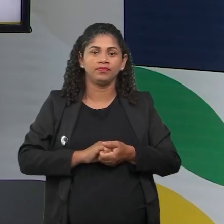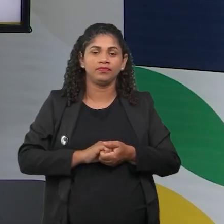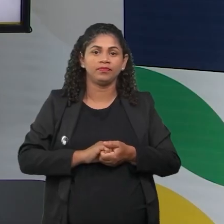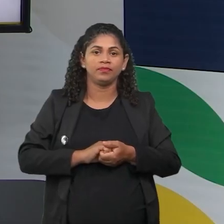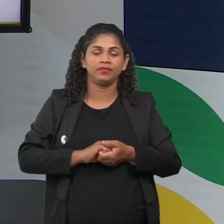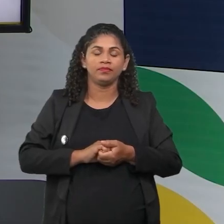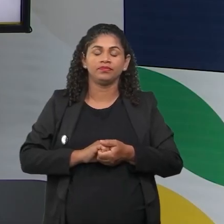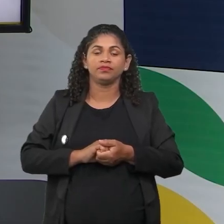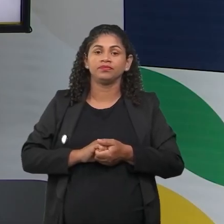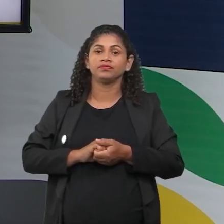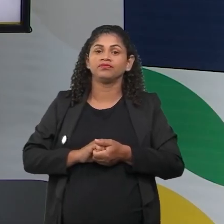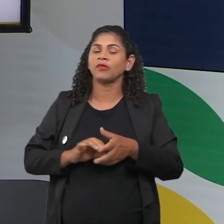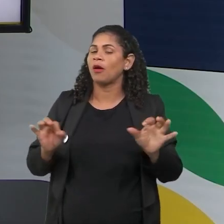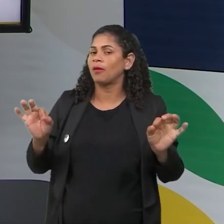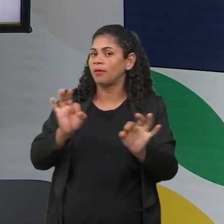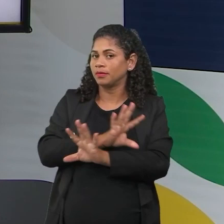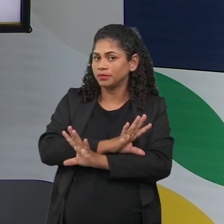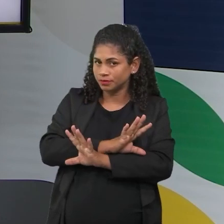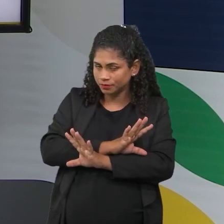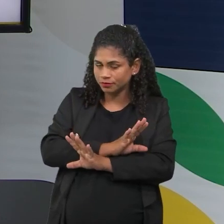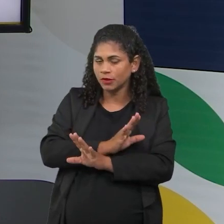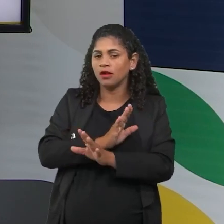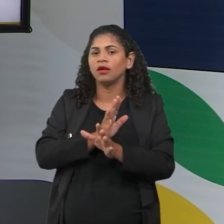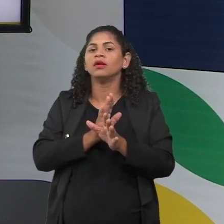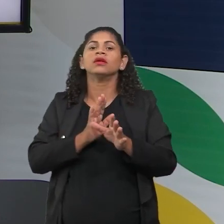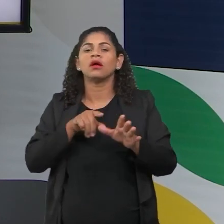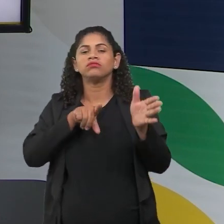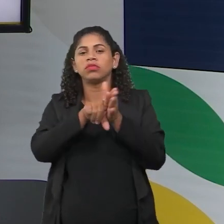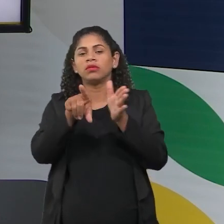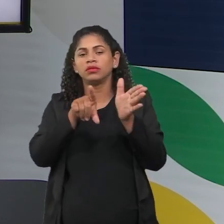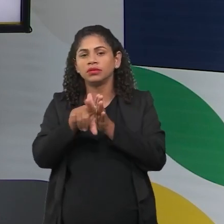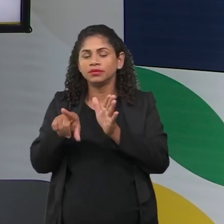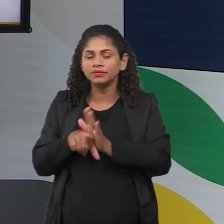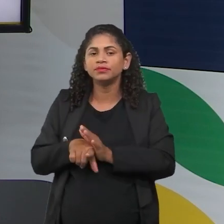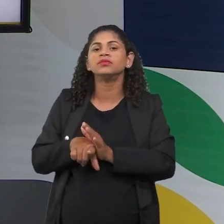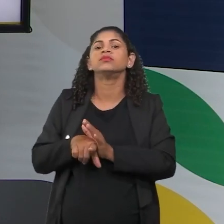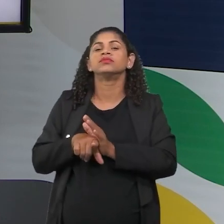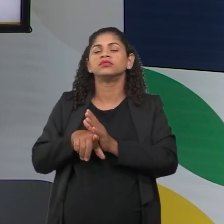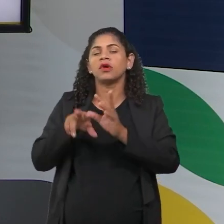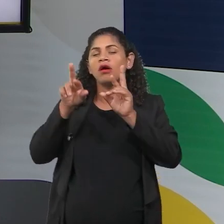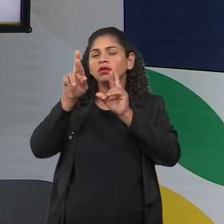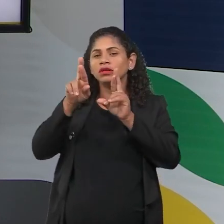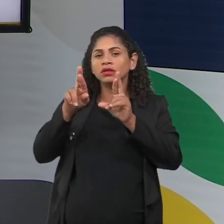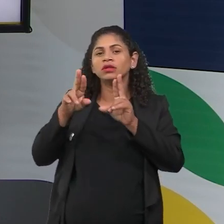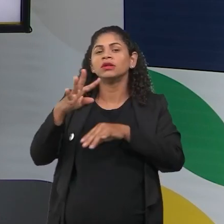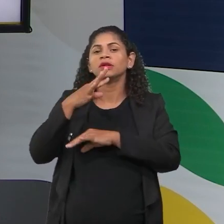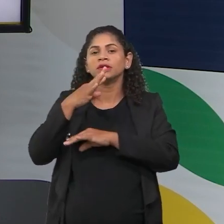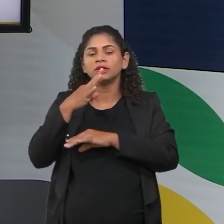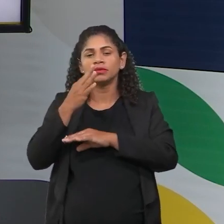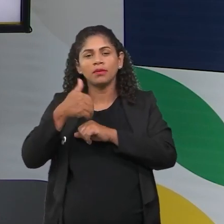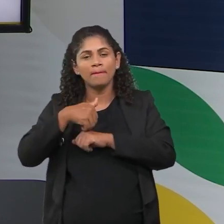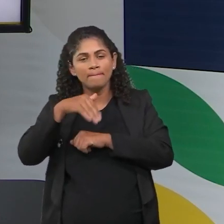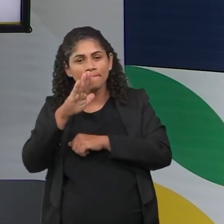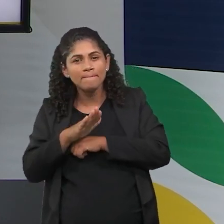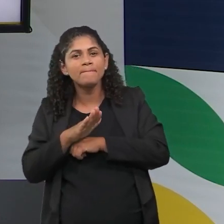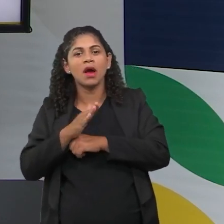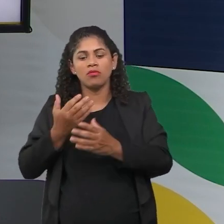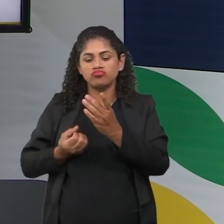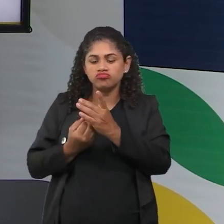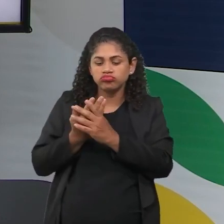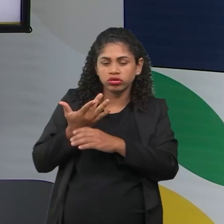Então, encerramos aqui, né, esse bloco aqui das questões. Espero que vocês tenham conhecido um pouco mais aí sobre a fermentação, sobre